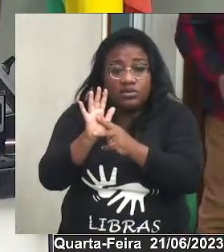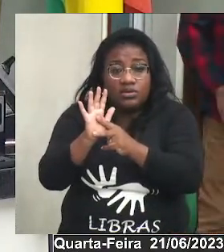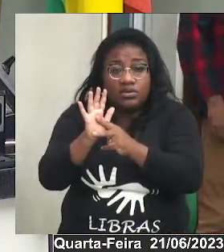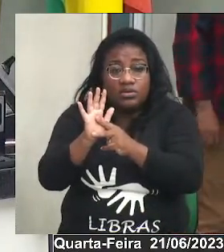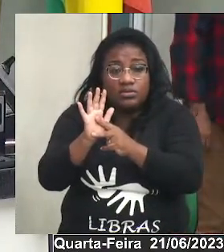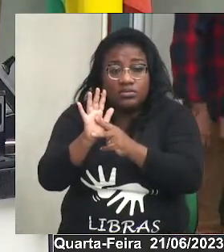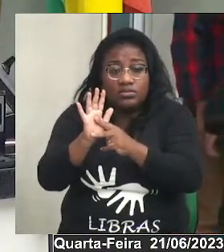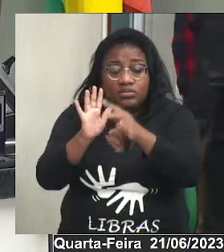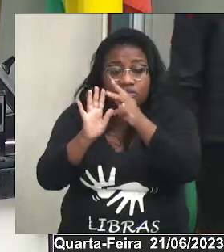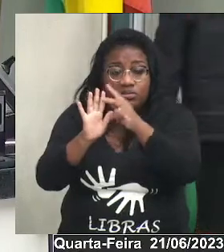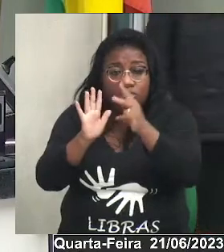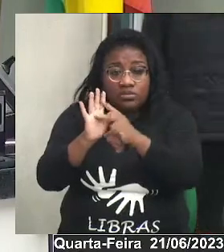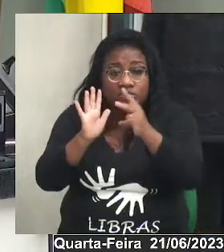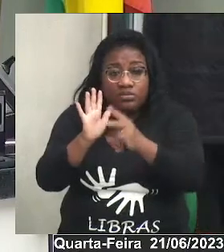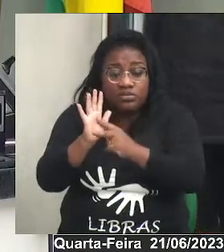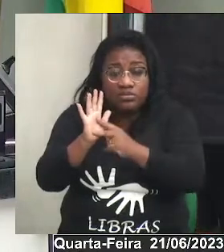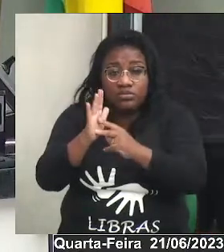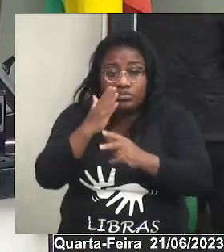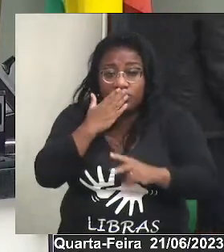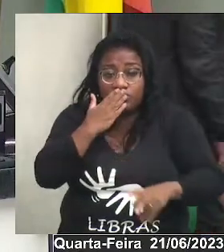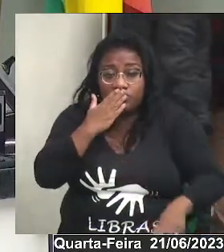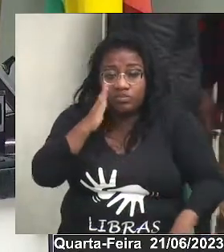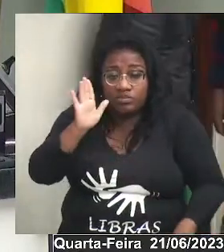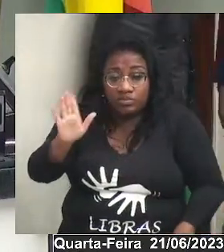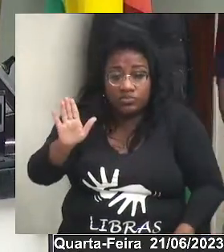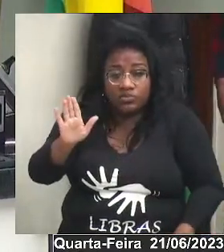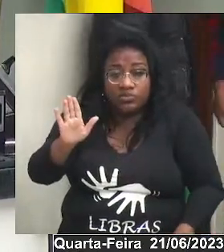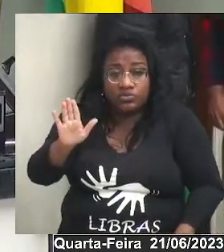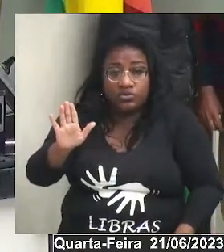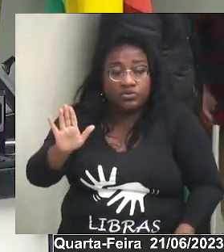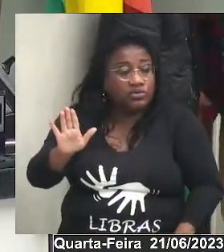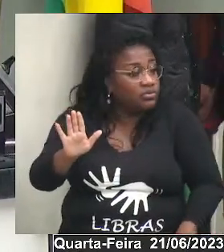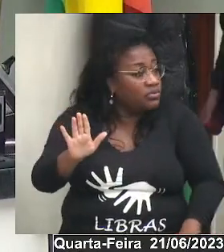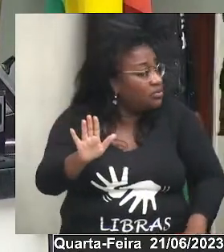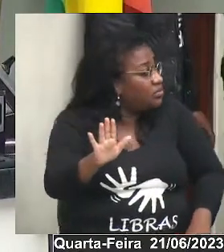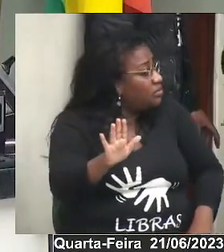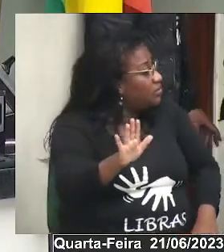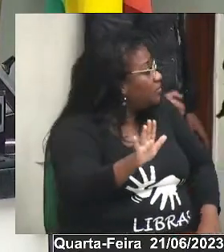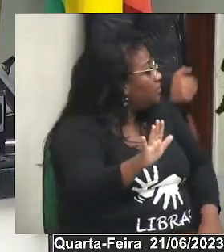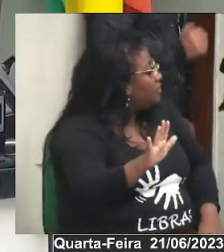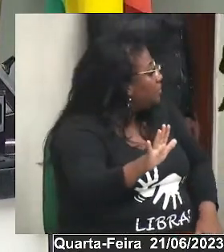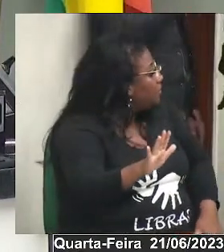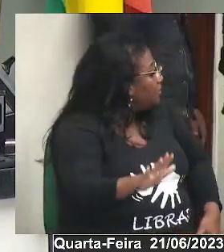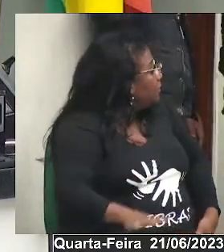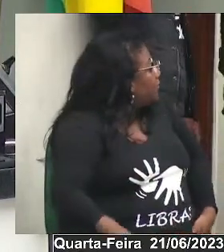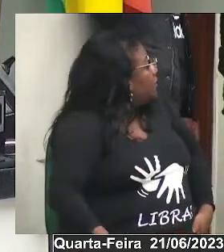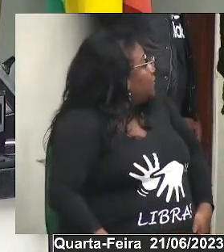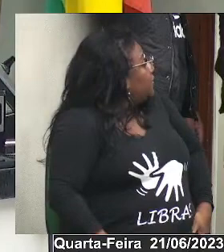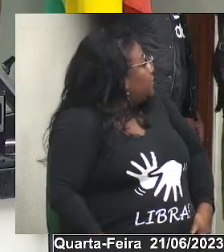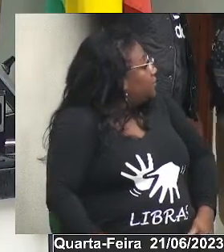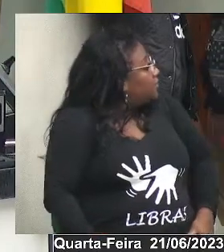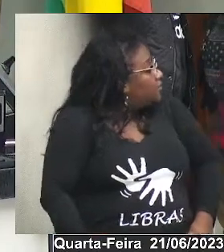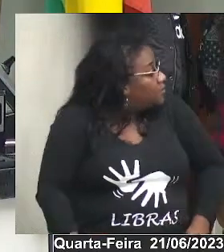Só para... Queria que você baixasse um vídeo aí, só para me mostrar uma coisinha aqui. Você não achou, Nilson?